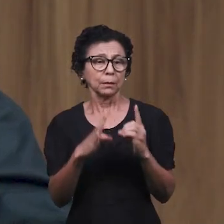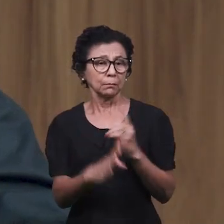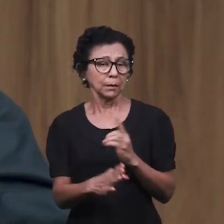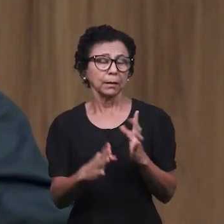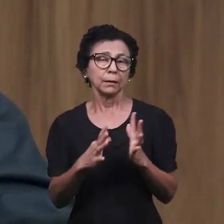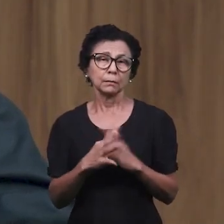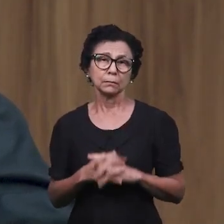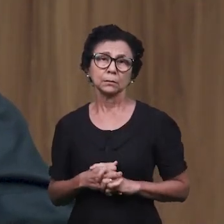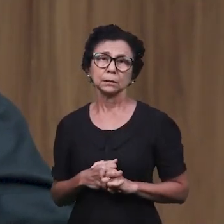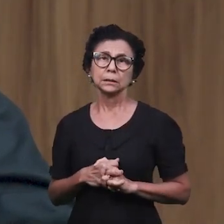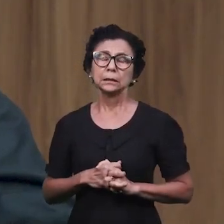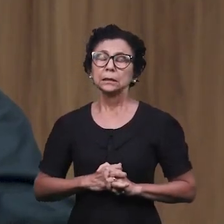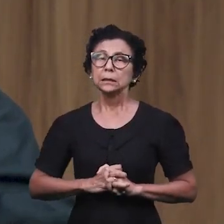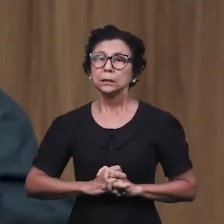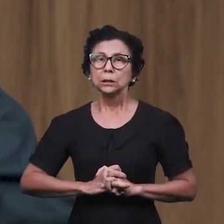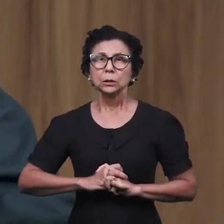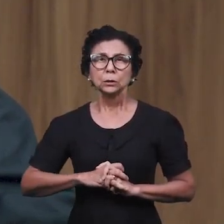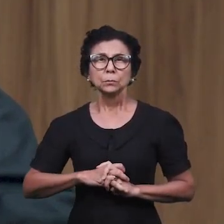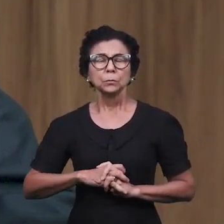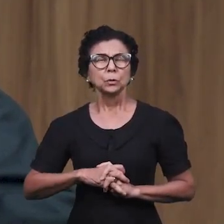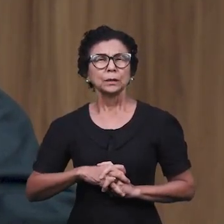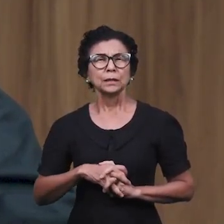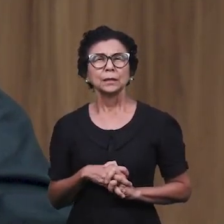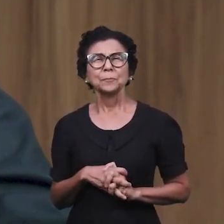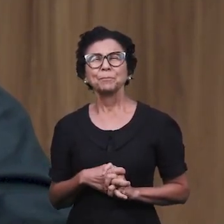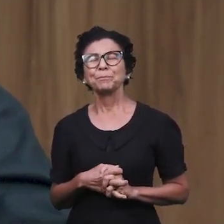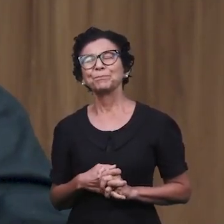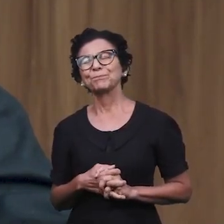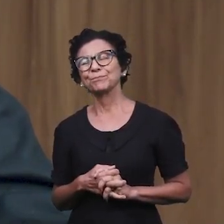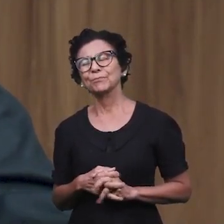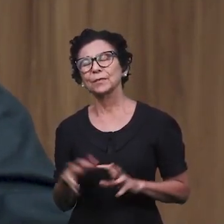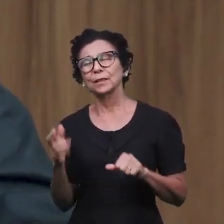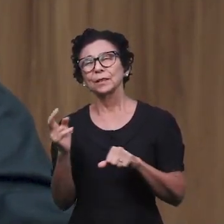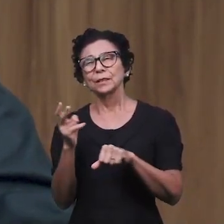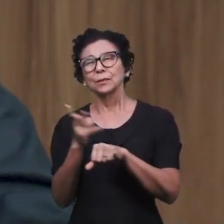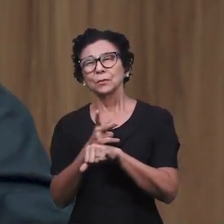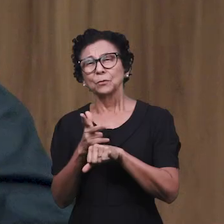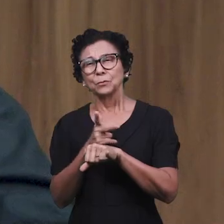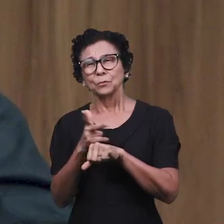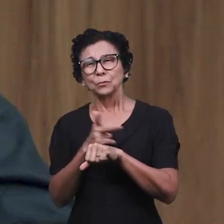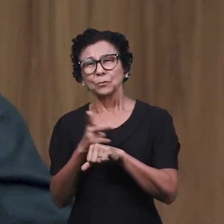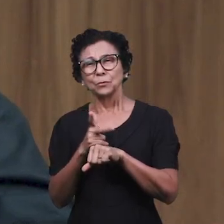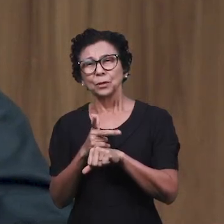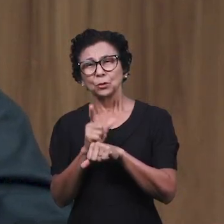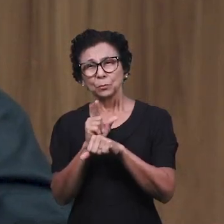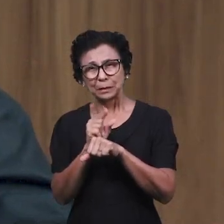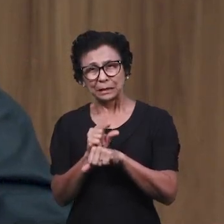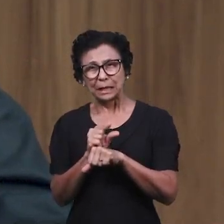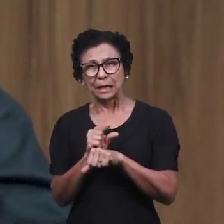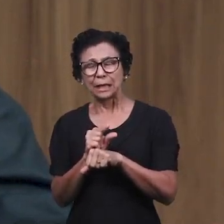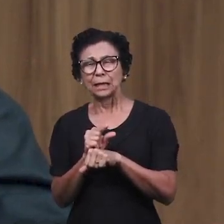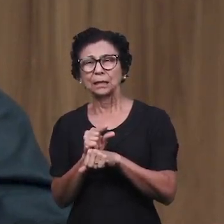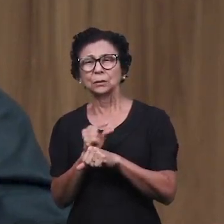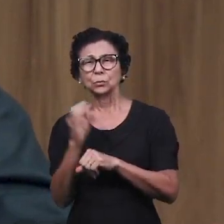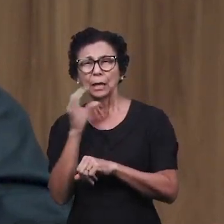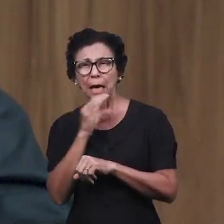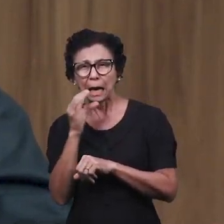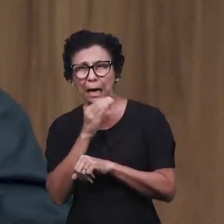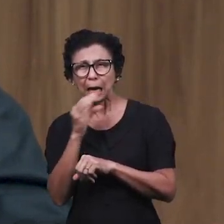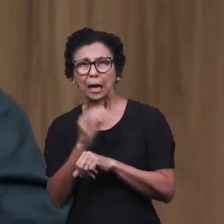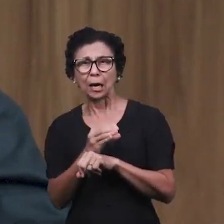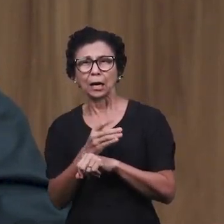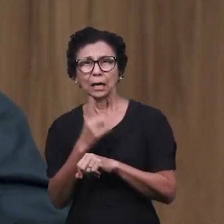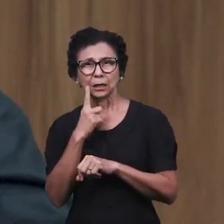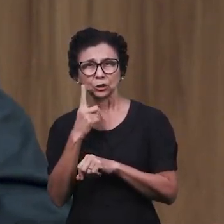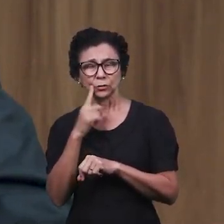mostram que o consumo excessivo de vídeos curtos, rápidos, repetitivos, como aqueles que encontramos em alguns aplicativos, no